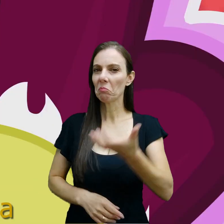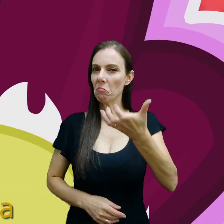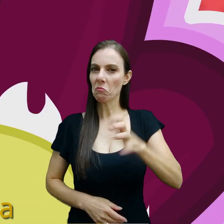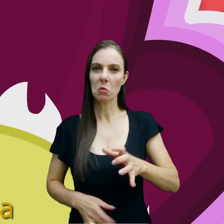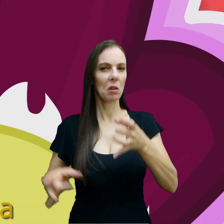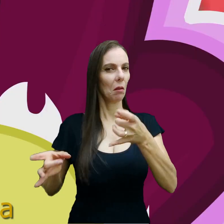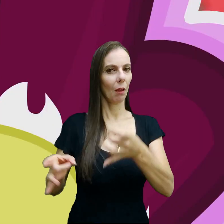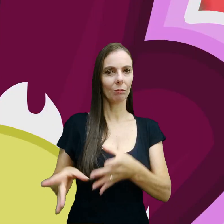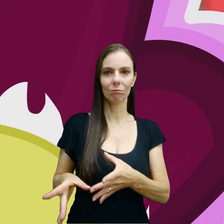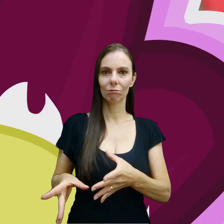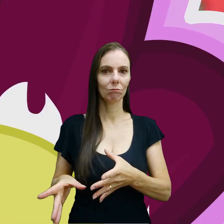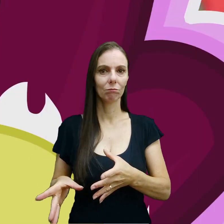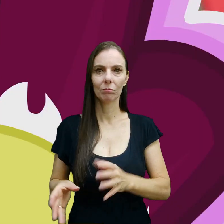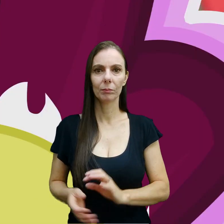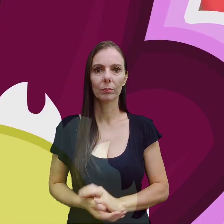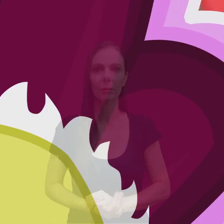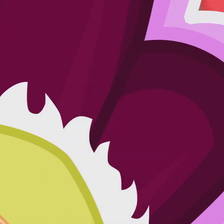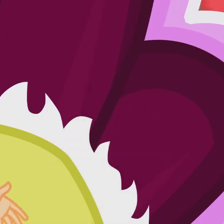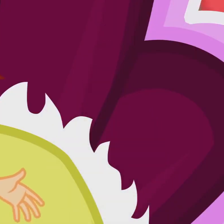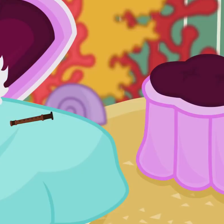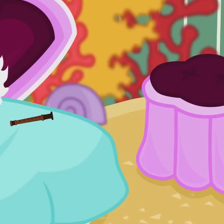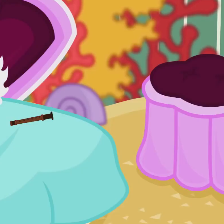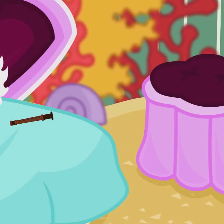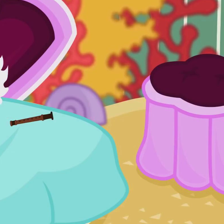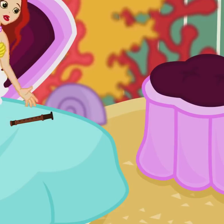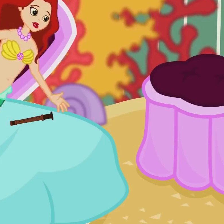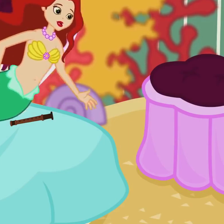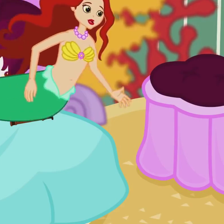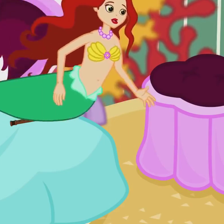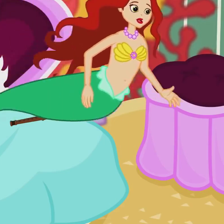não tinha nenhuma intenção de desistir.